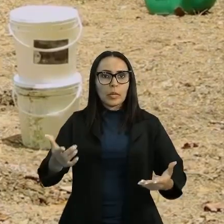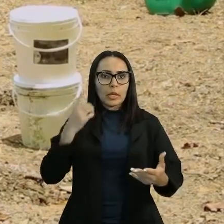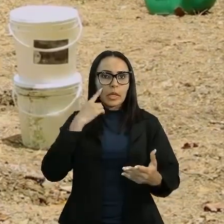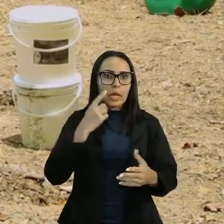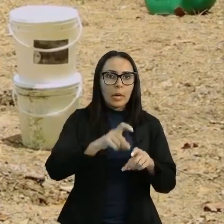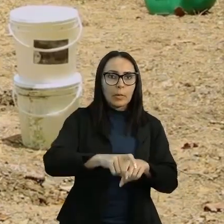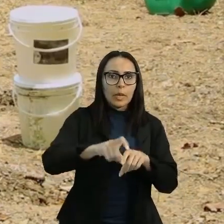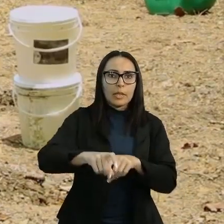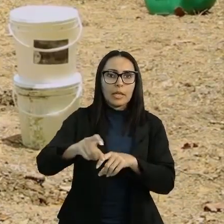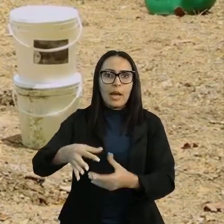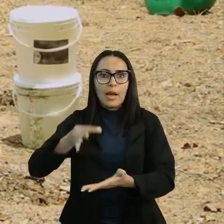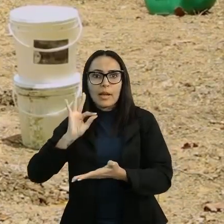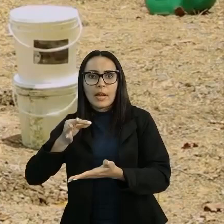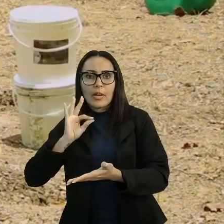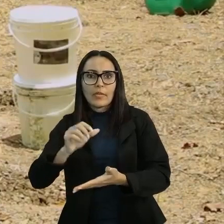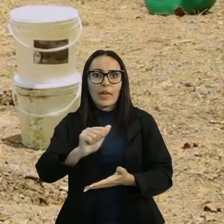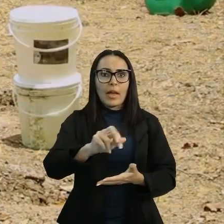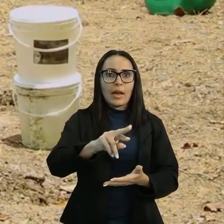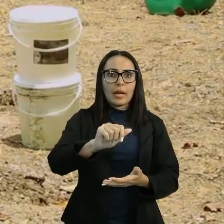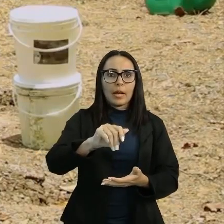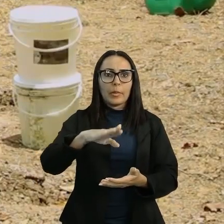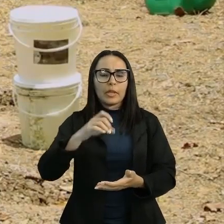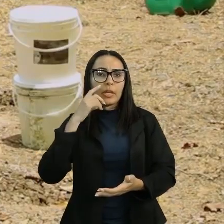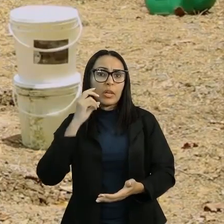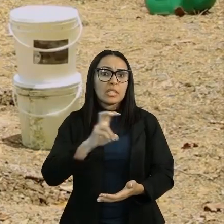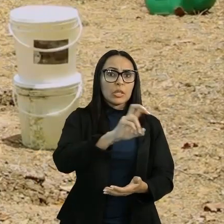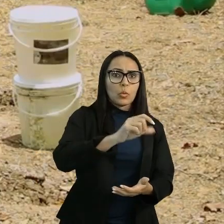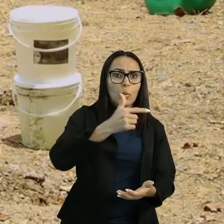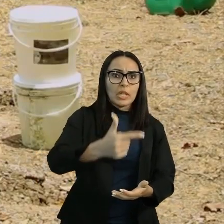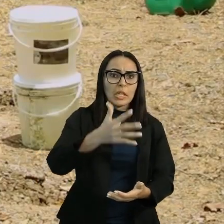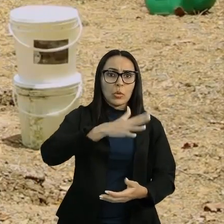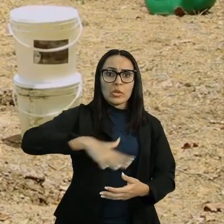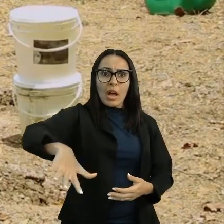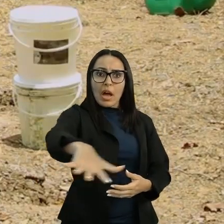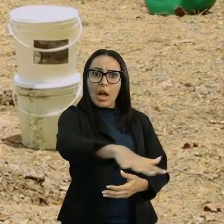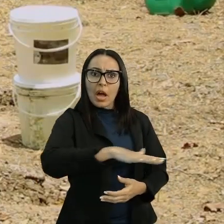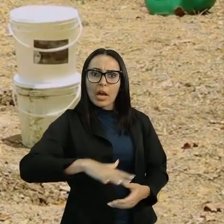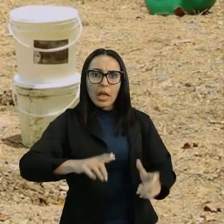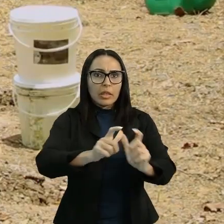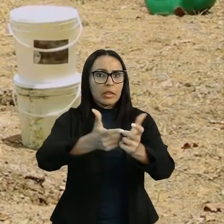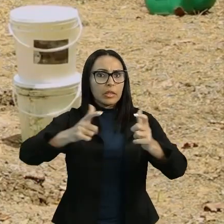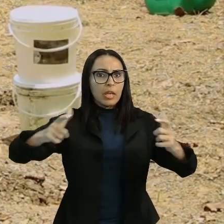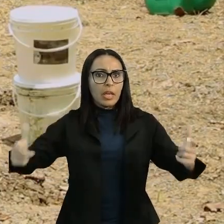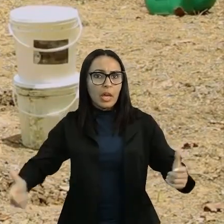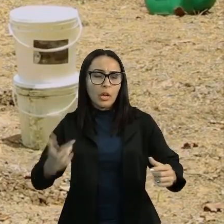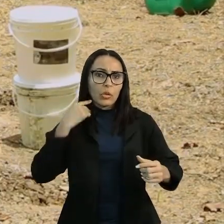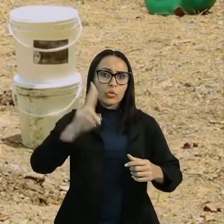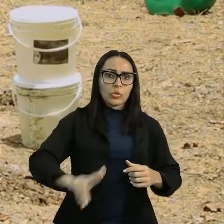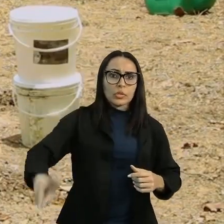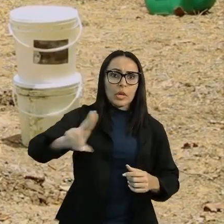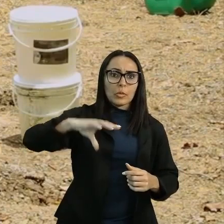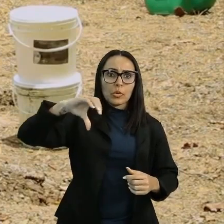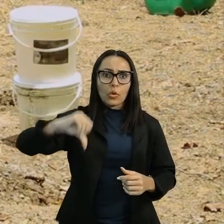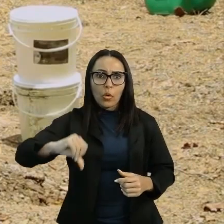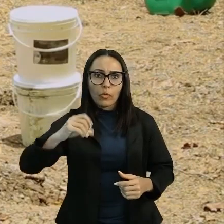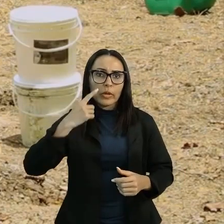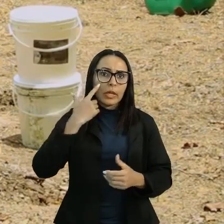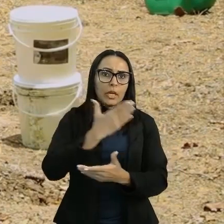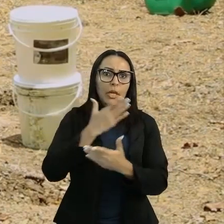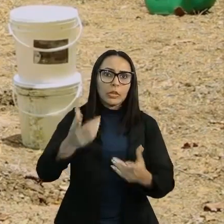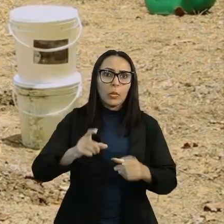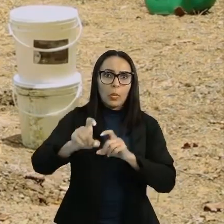que acontece na natureza, no sistema agroflorestal. Esse sistema de agrofloresta nós estamos inserindo também, é uma novidade